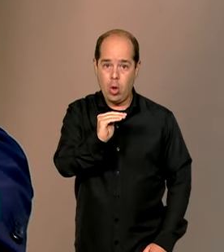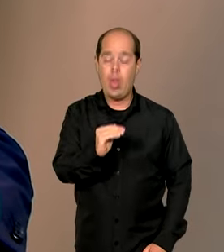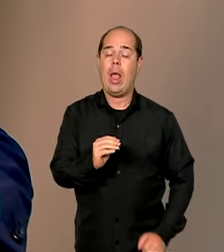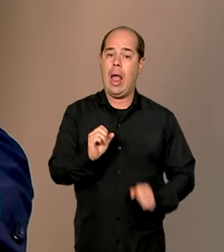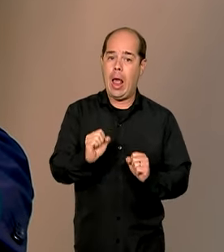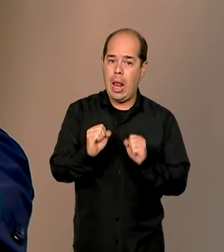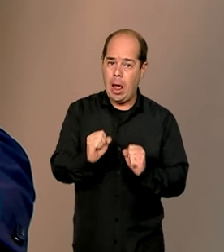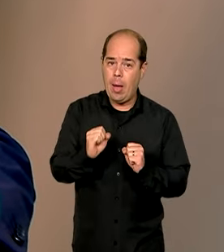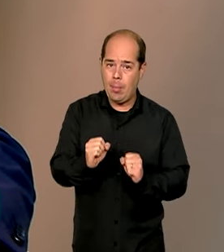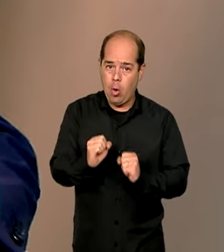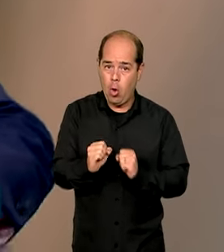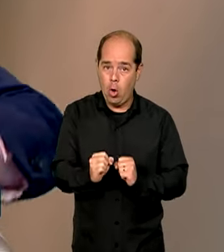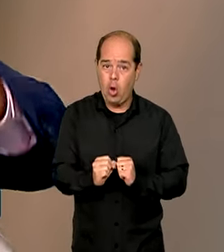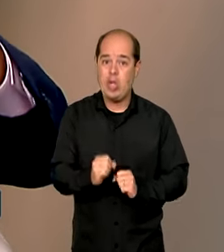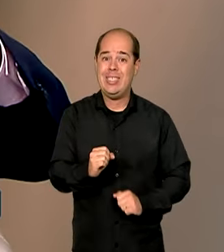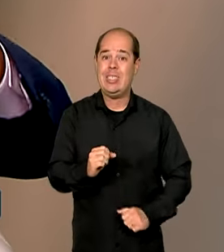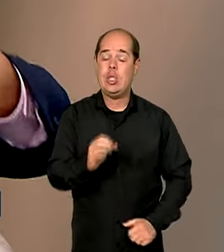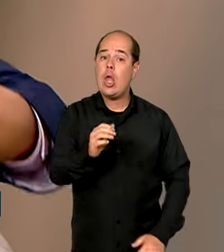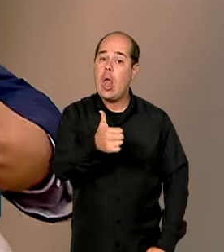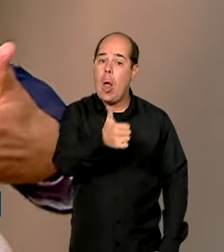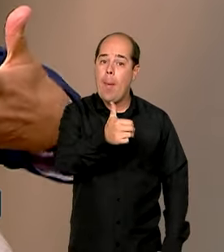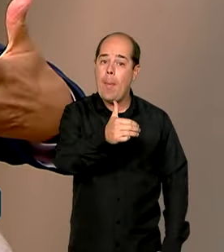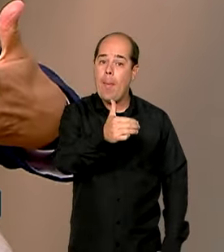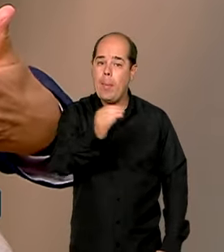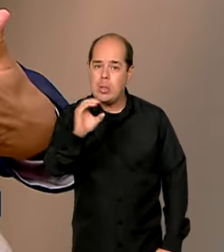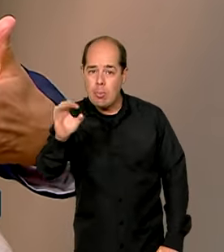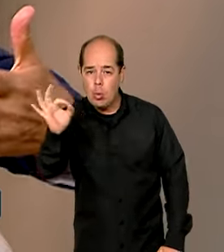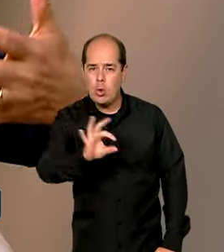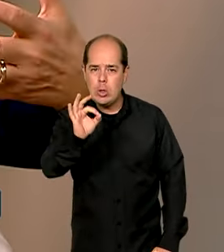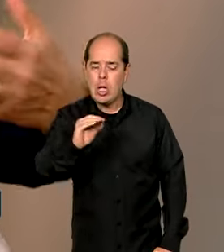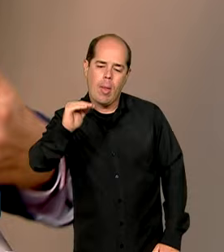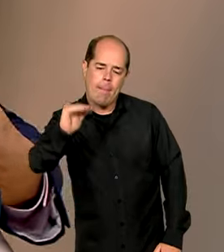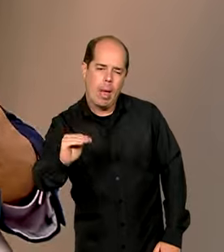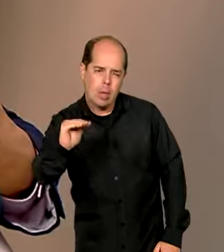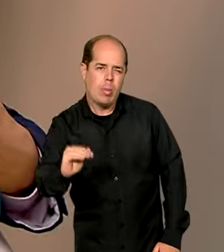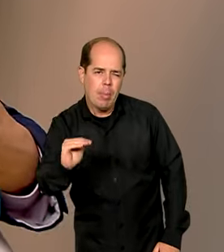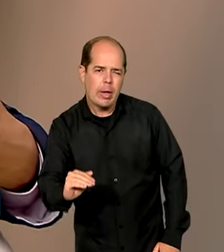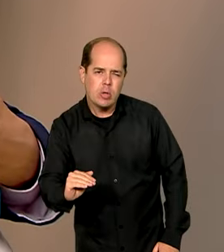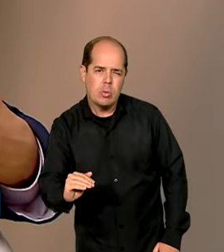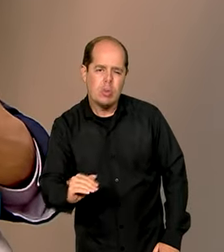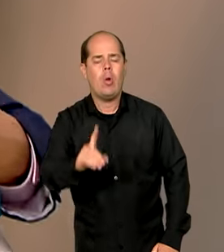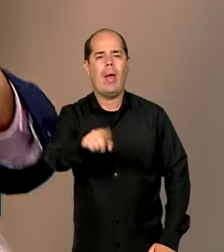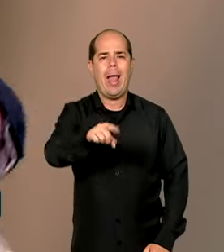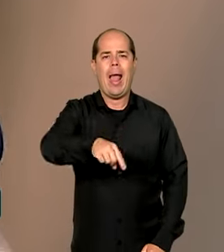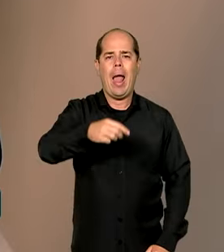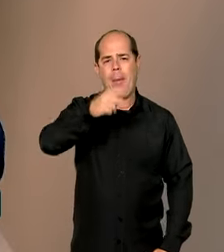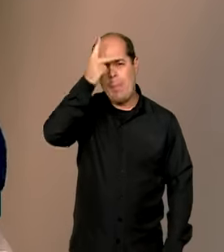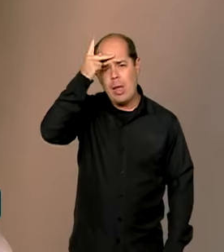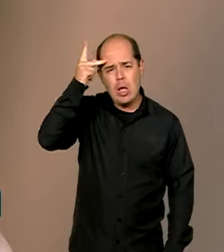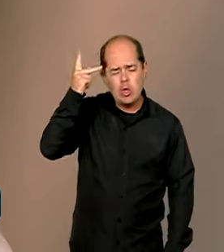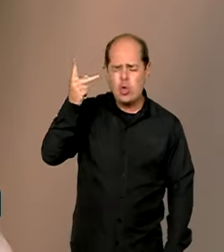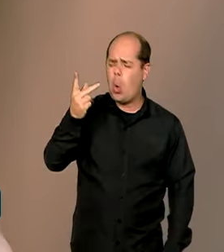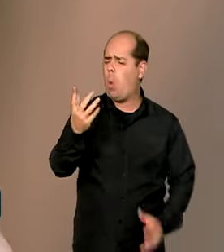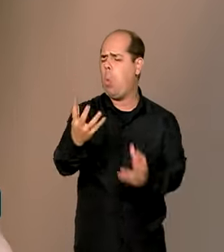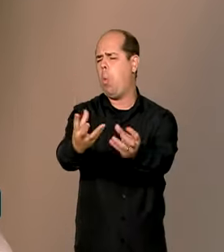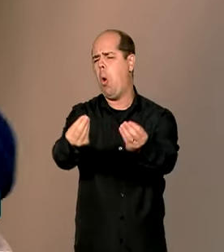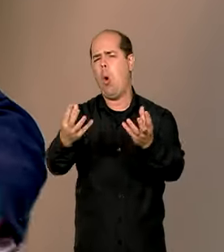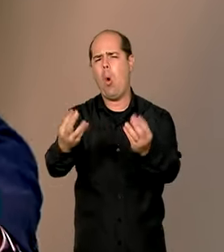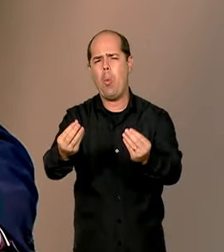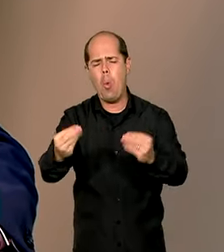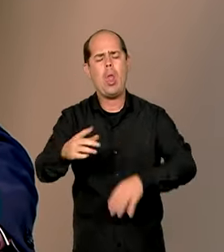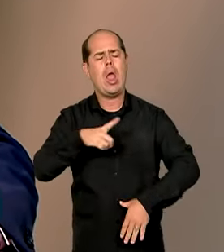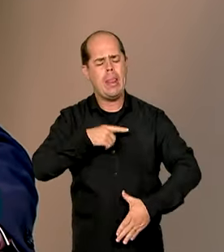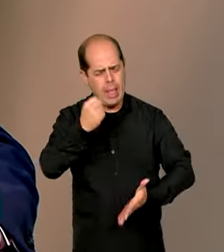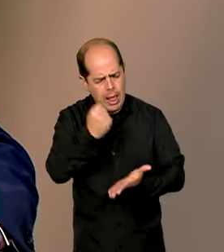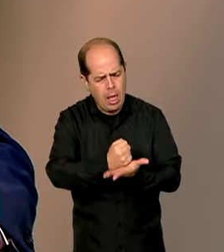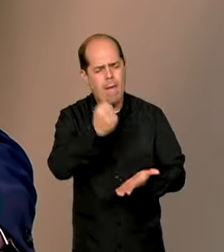Bolsa Família. Então, são milhões de pessoas que recebem o Bolsa Família, tem carteira assinada, tem um